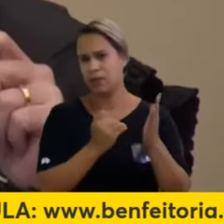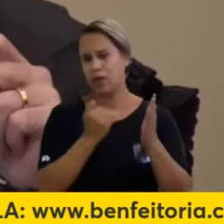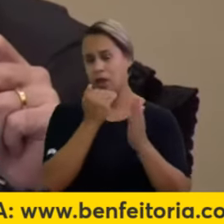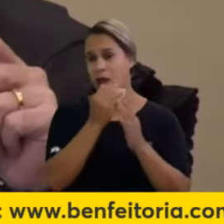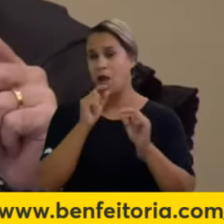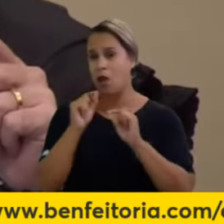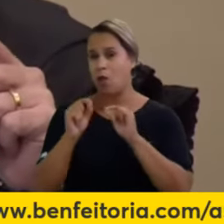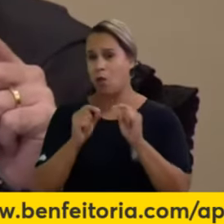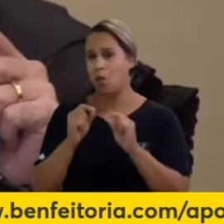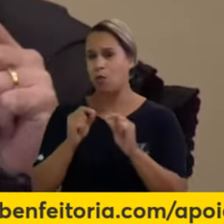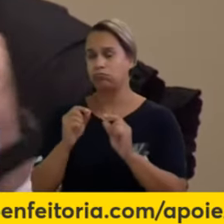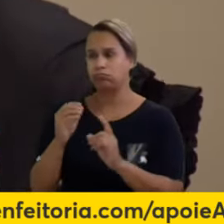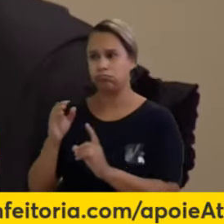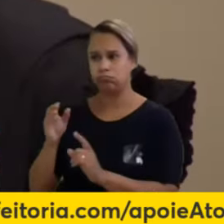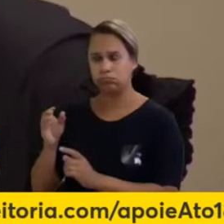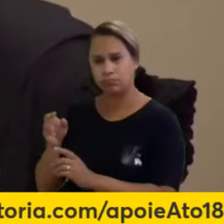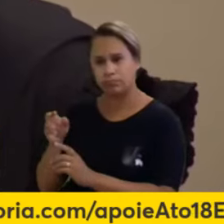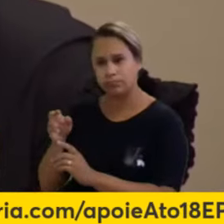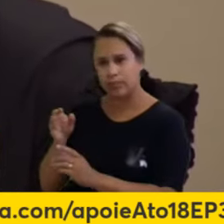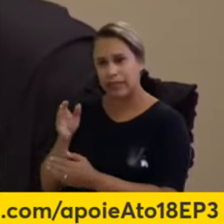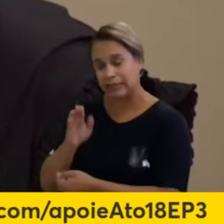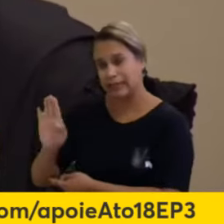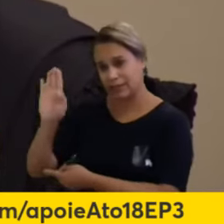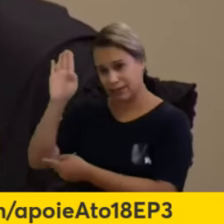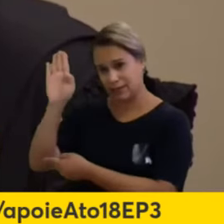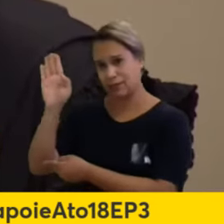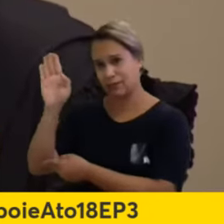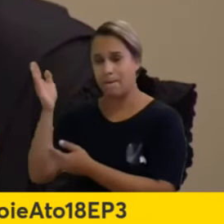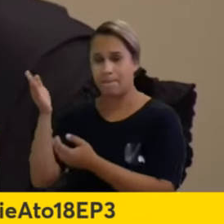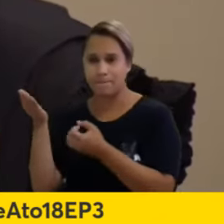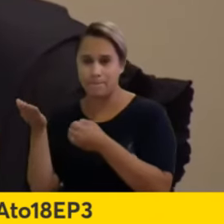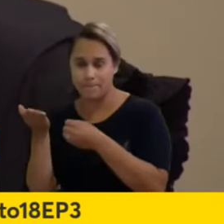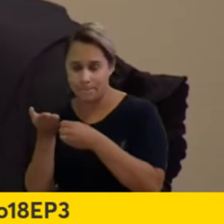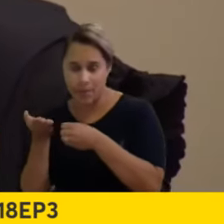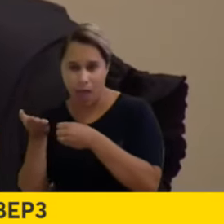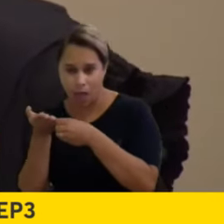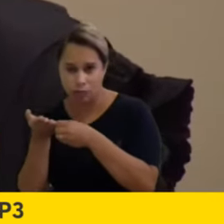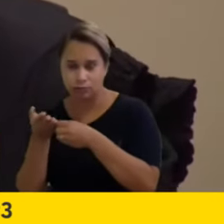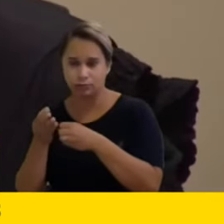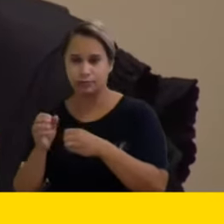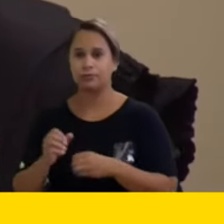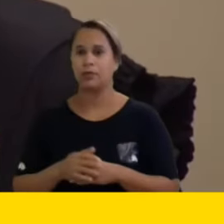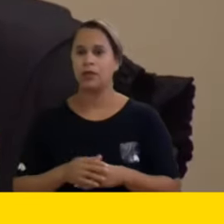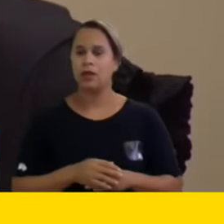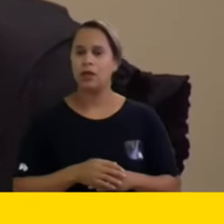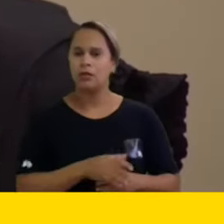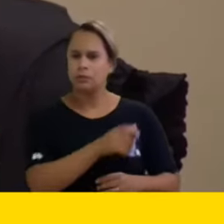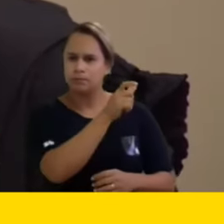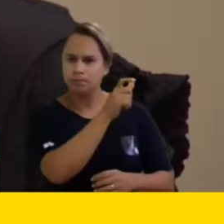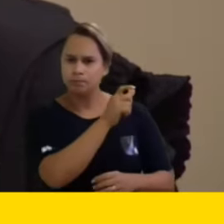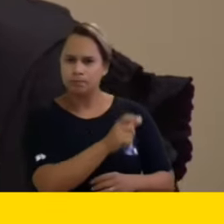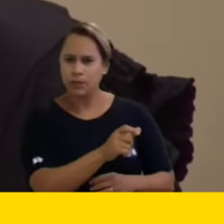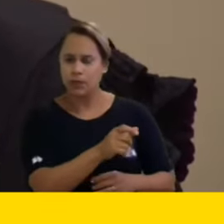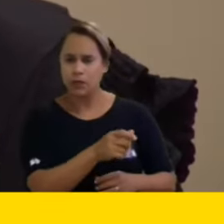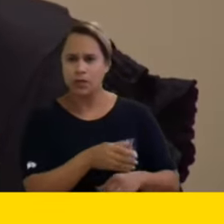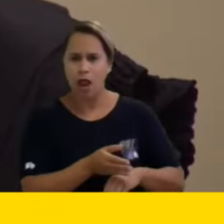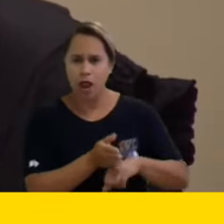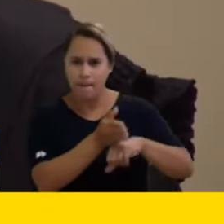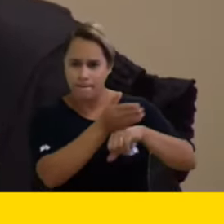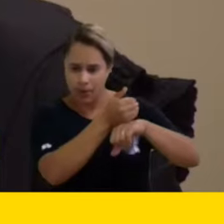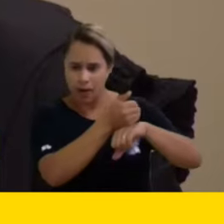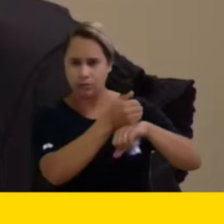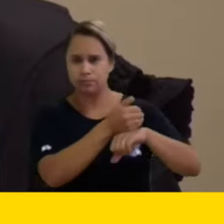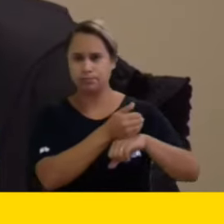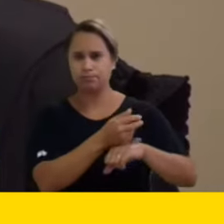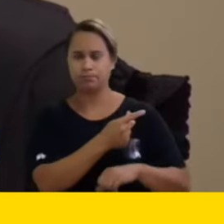candidato médio no que Tang os castos quando era pré-candidato à presidência da república o partido Liberal não indicou por exemplo quanto foi